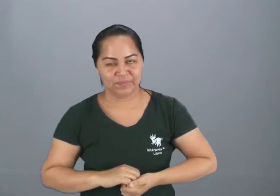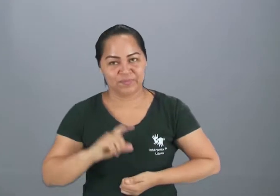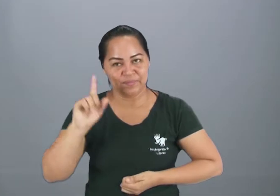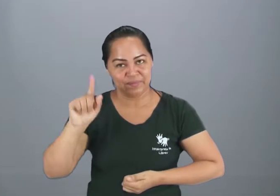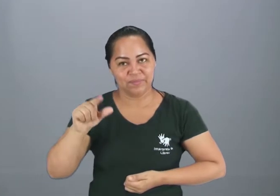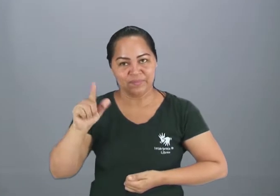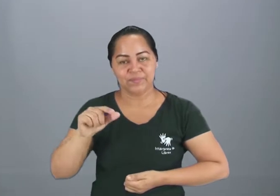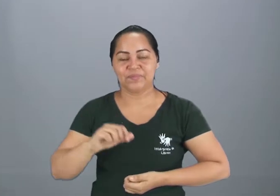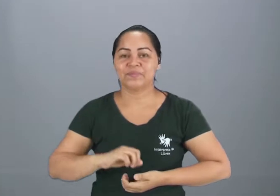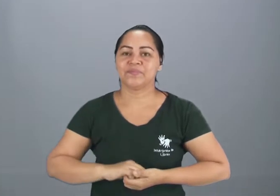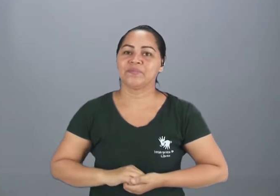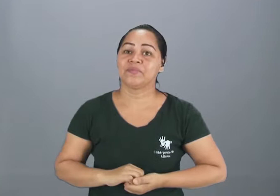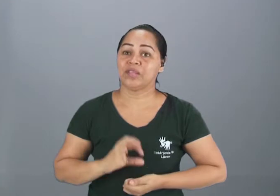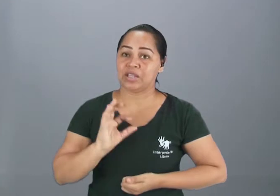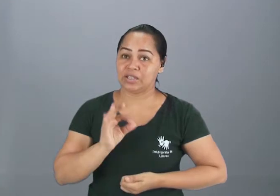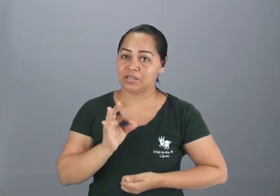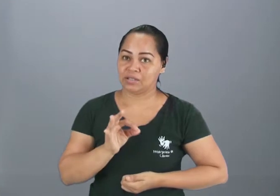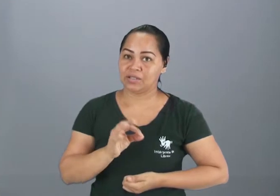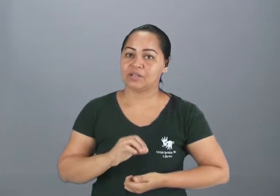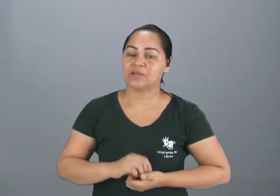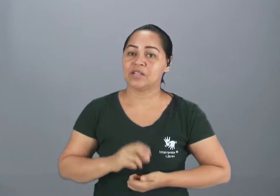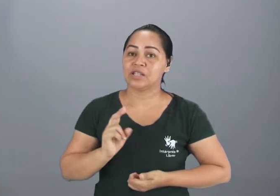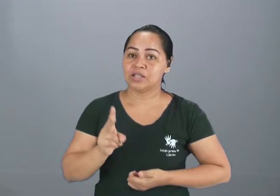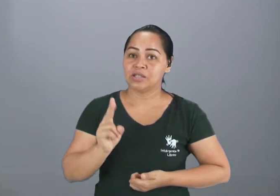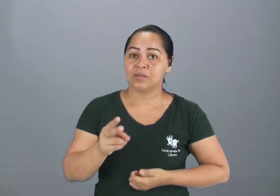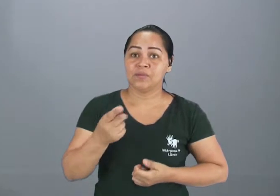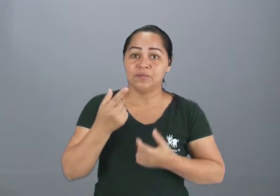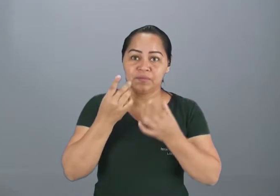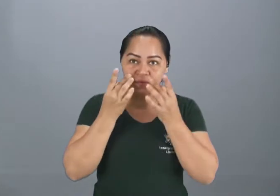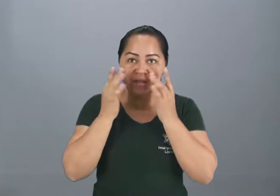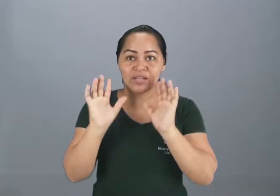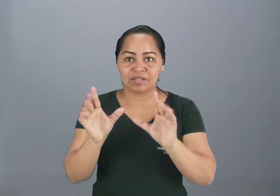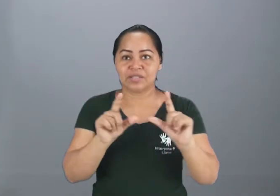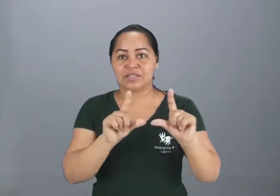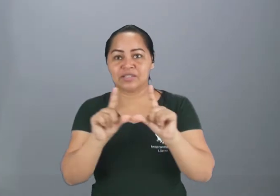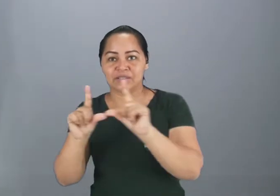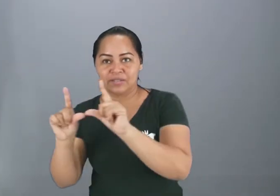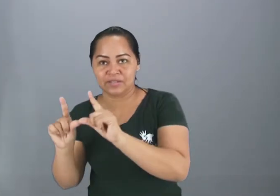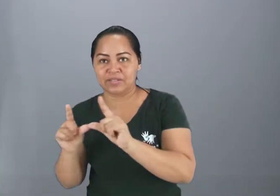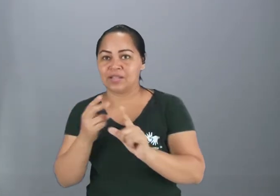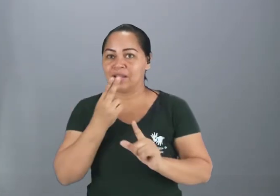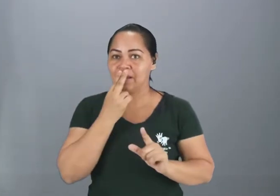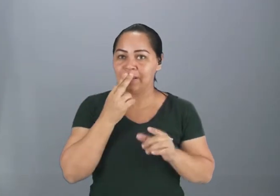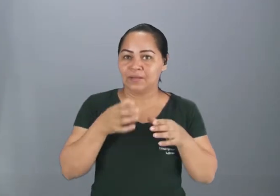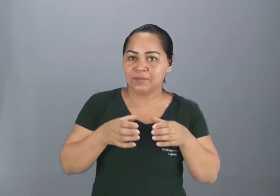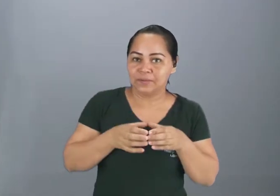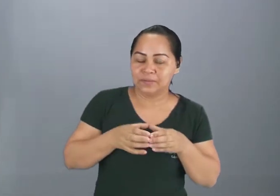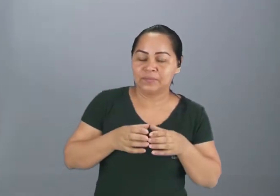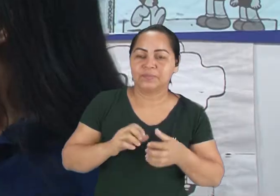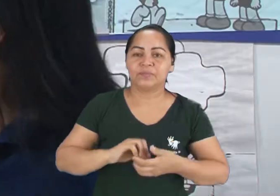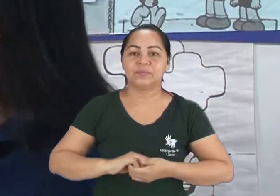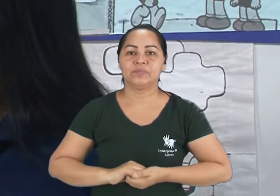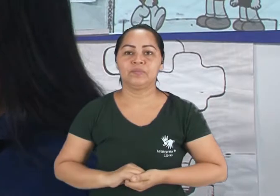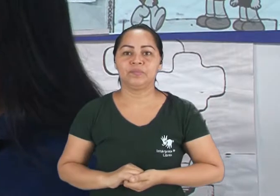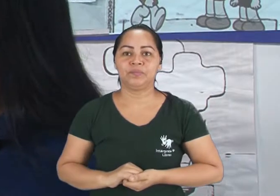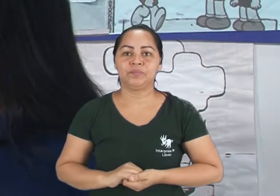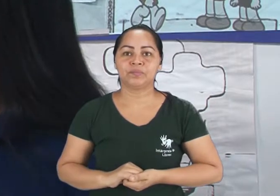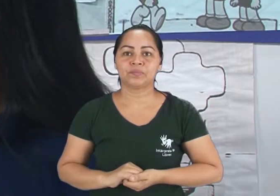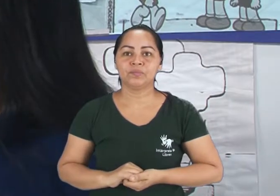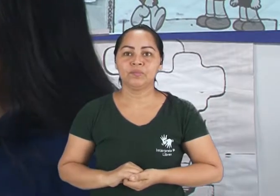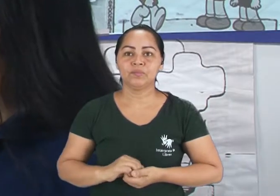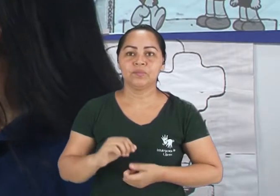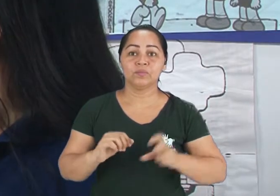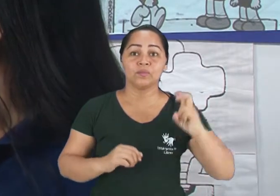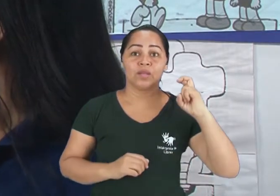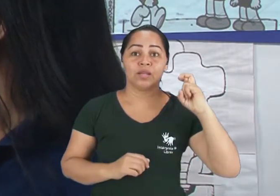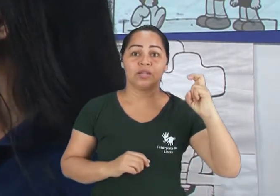nele. É isso? Que a gente sempre vê nas histórias da Turma da Mônica. Vamos para a próxima questão, vamos lá.